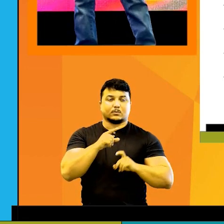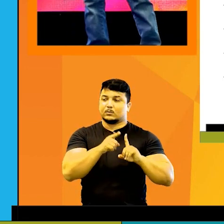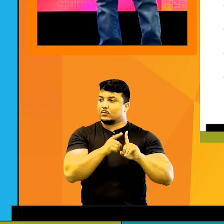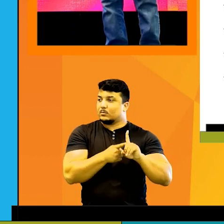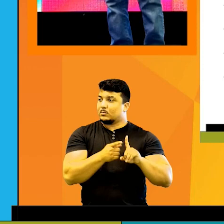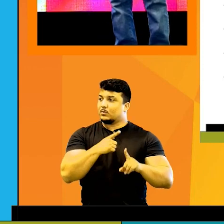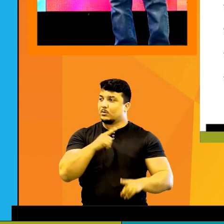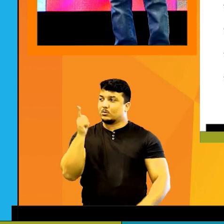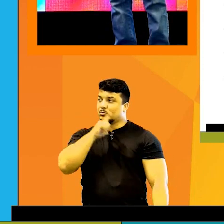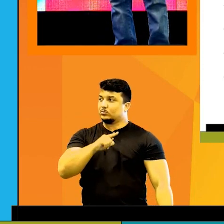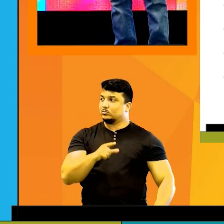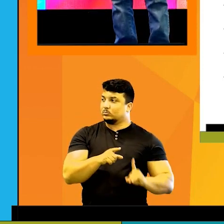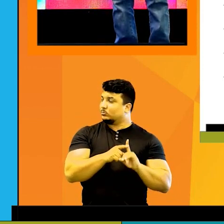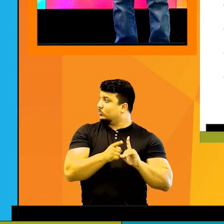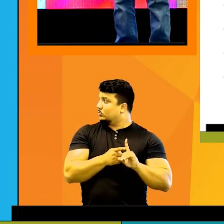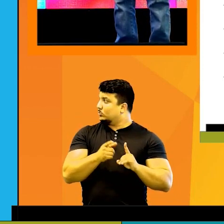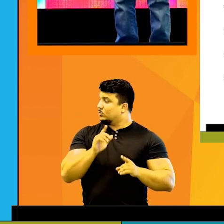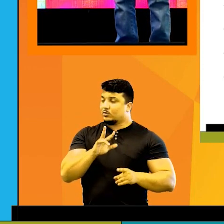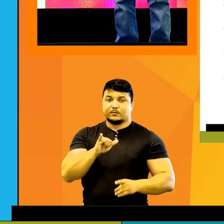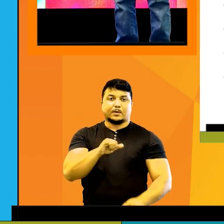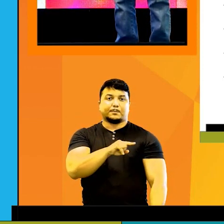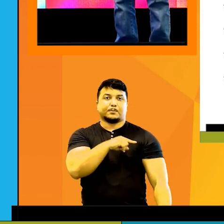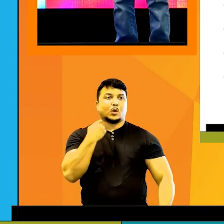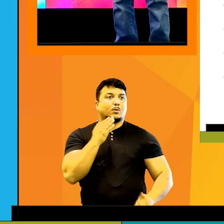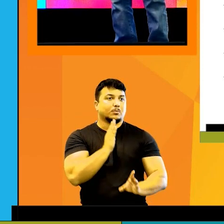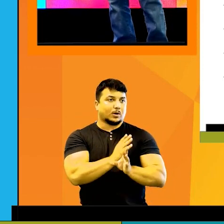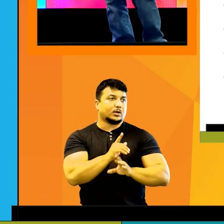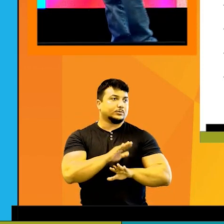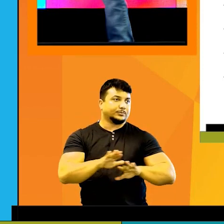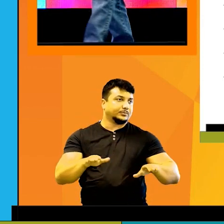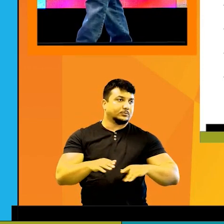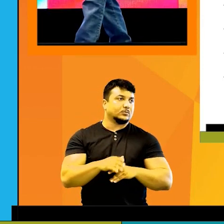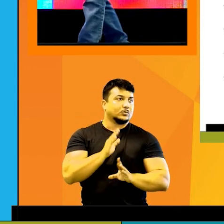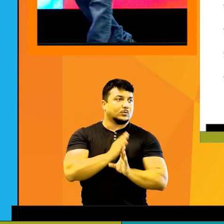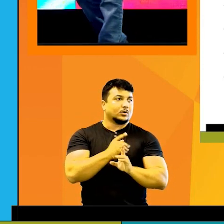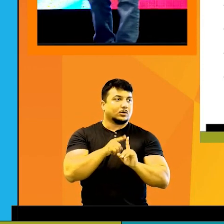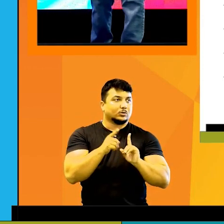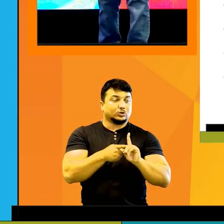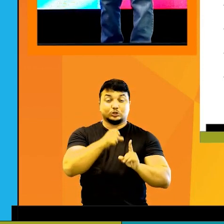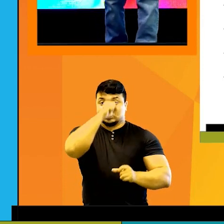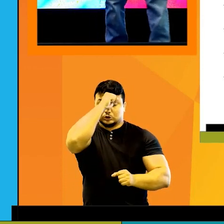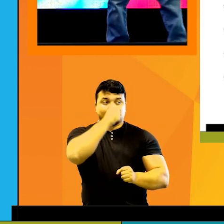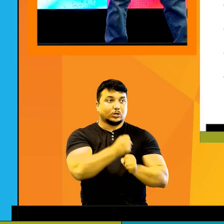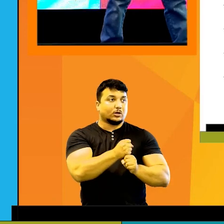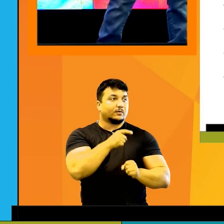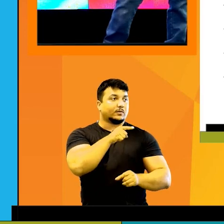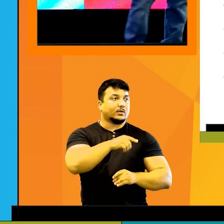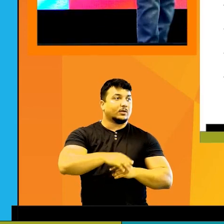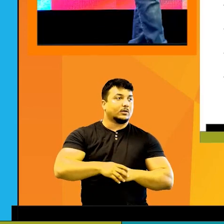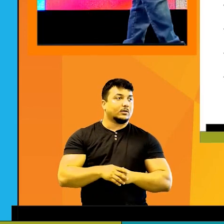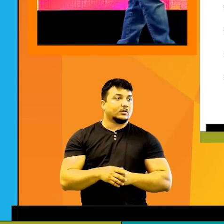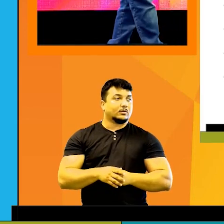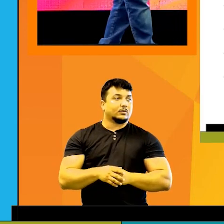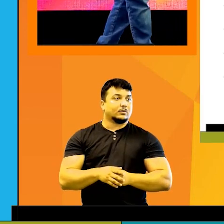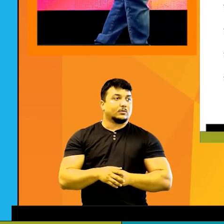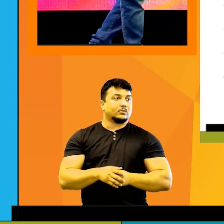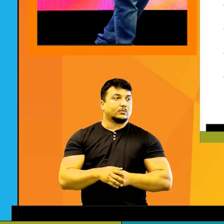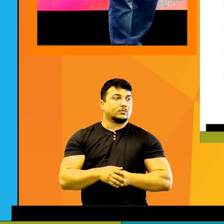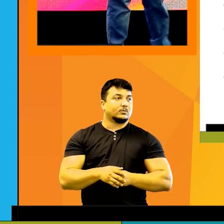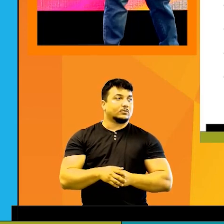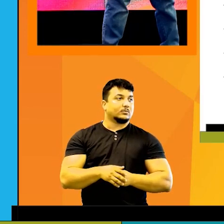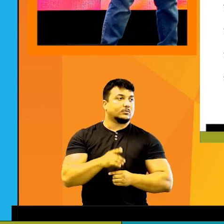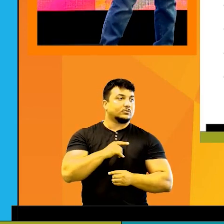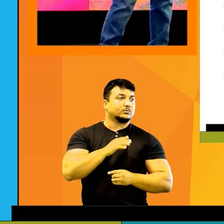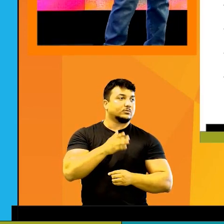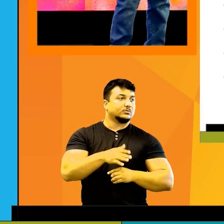Iracema fertilizada, coitada, vai ser morta por isso, viu? Porque o chefe da sua tribo já tinha prometido